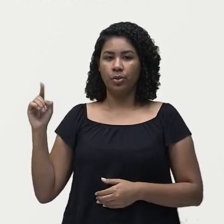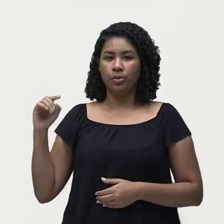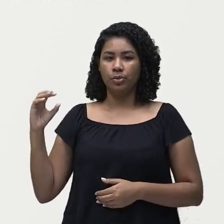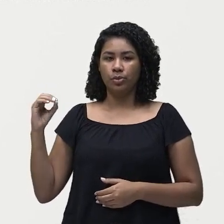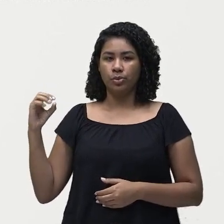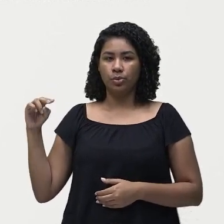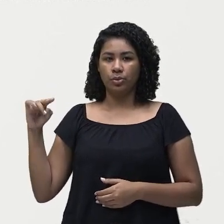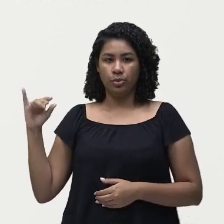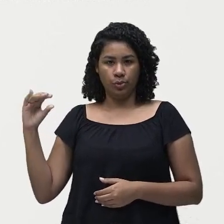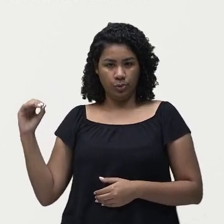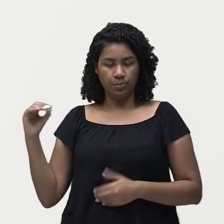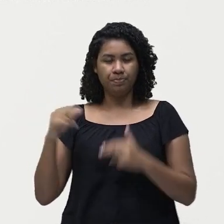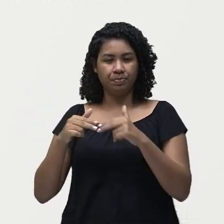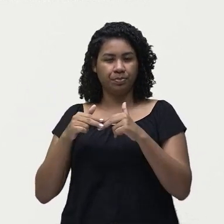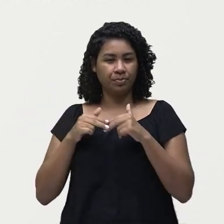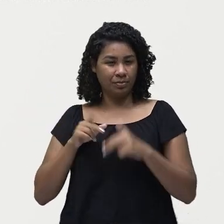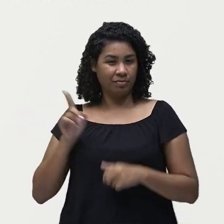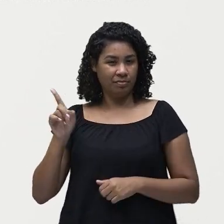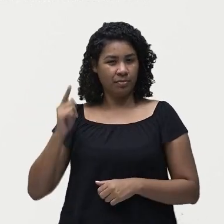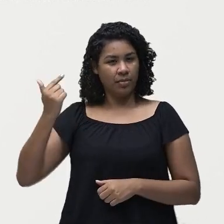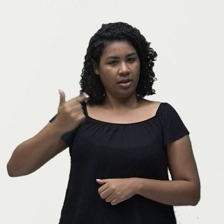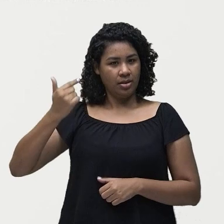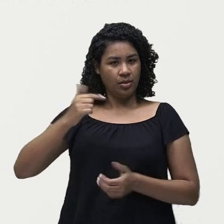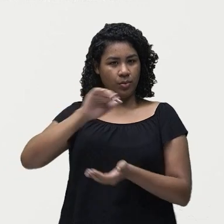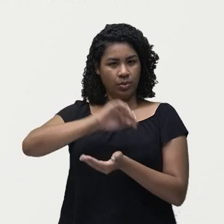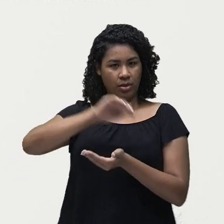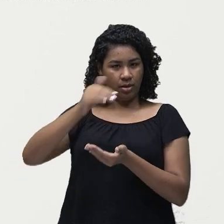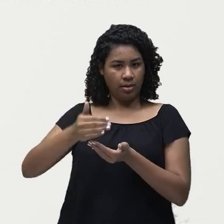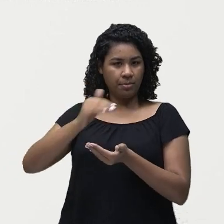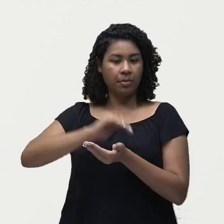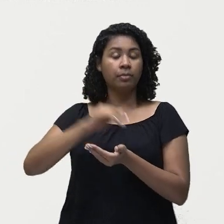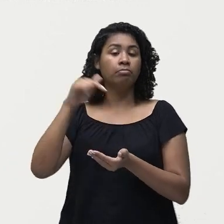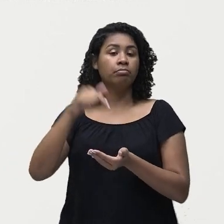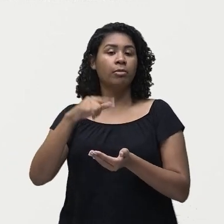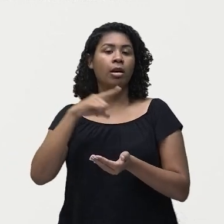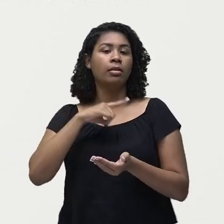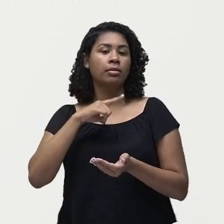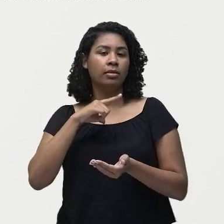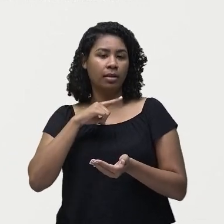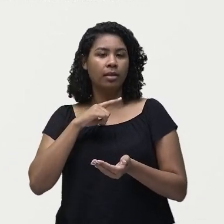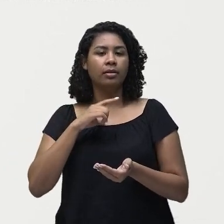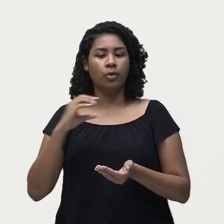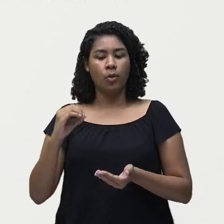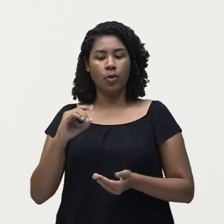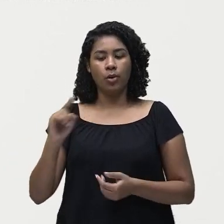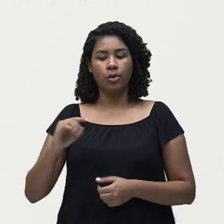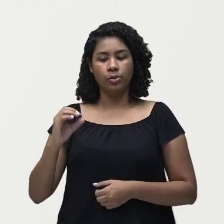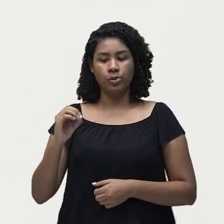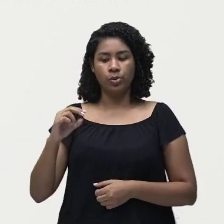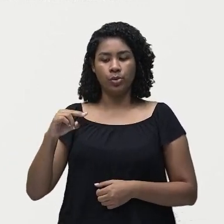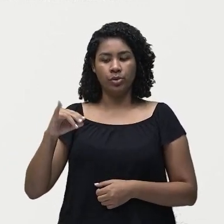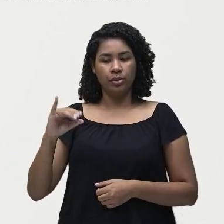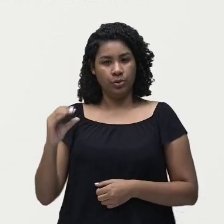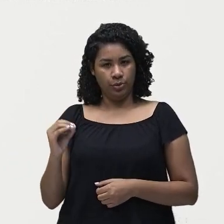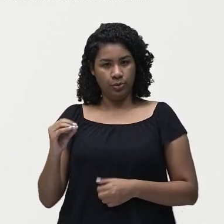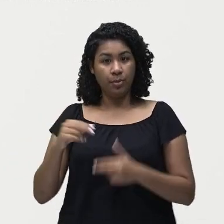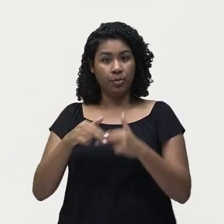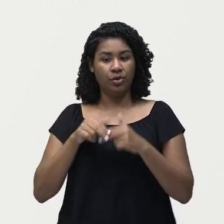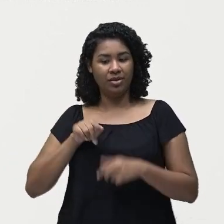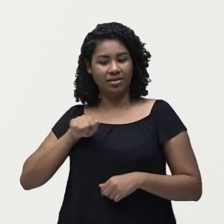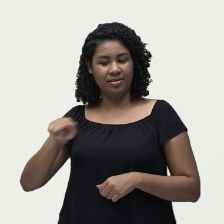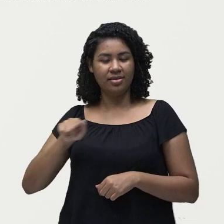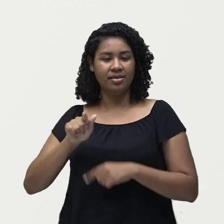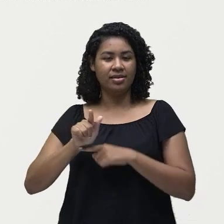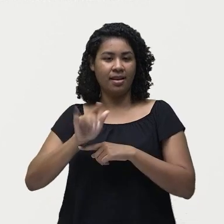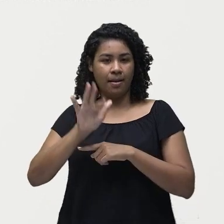segunda camada chamada estratosfera, está presente a camada de ozônio, que é justamente a presença desse gás, a